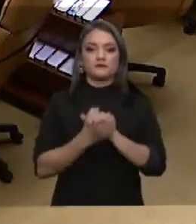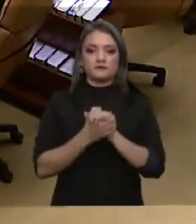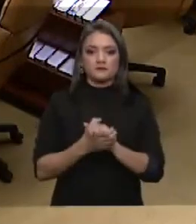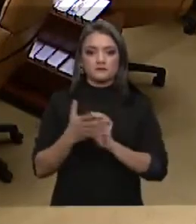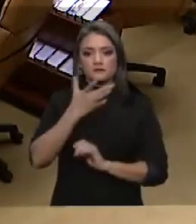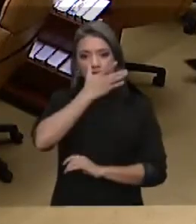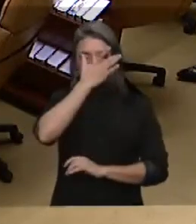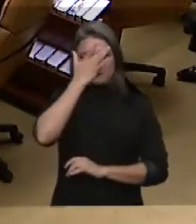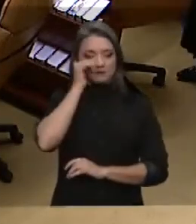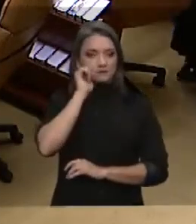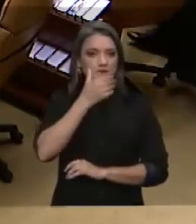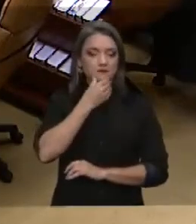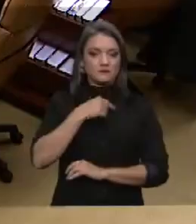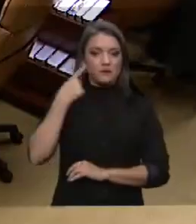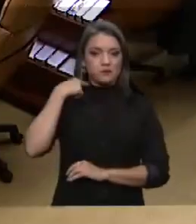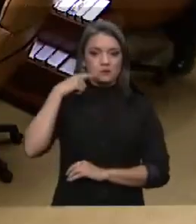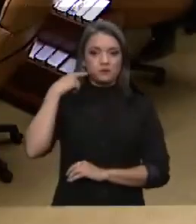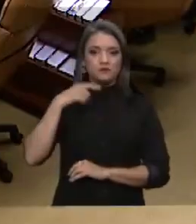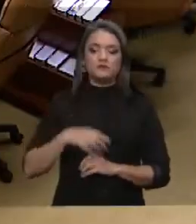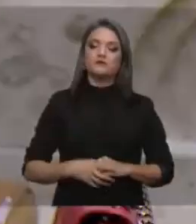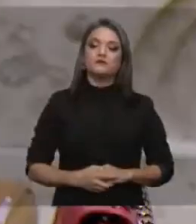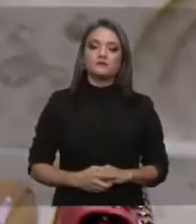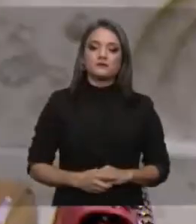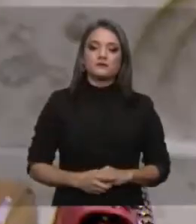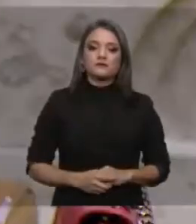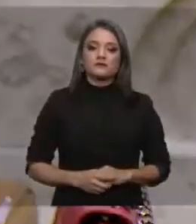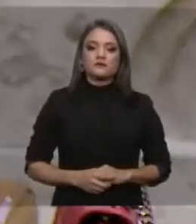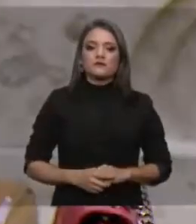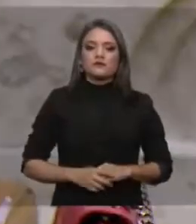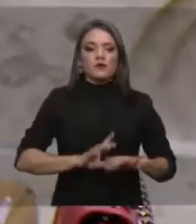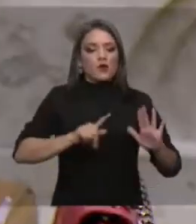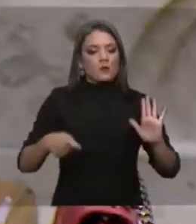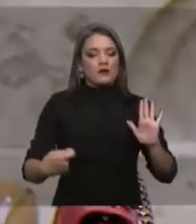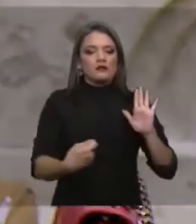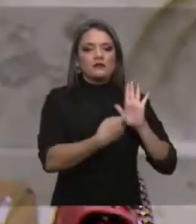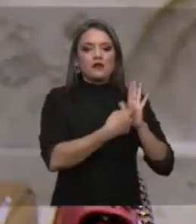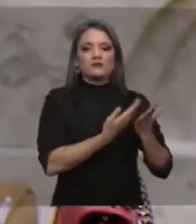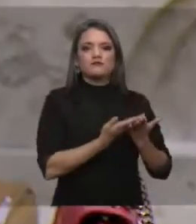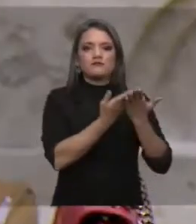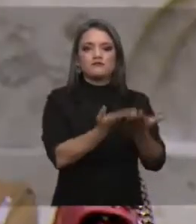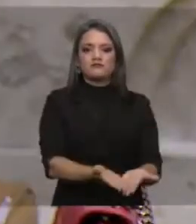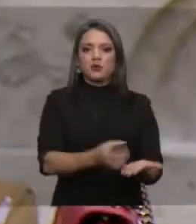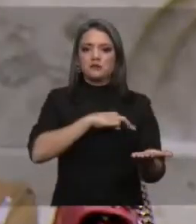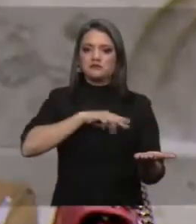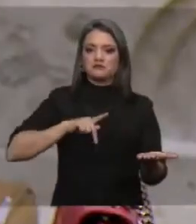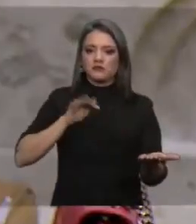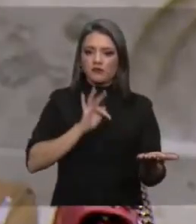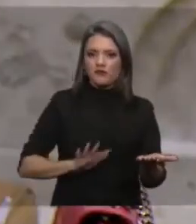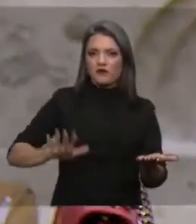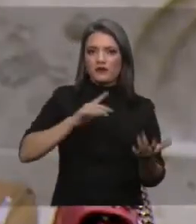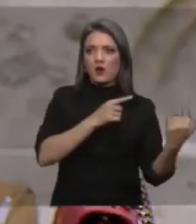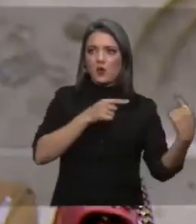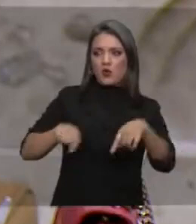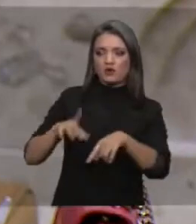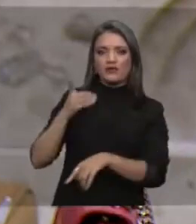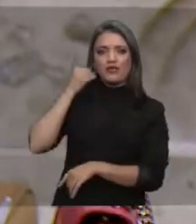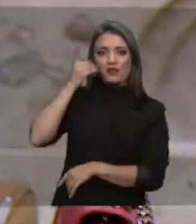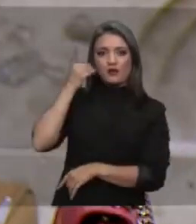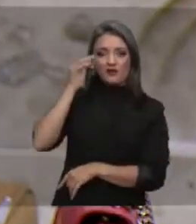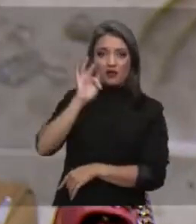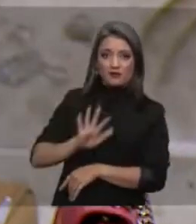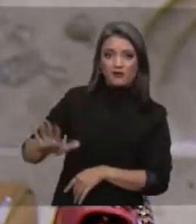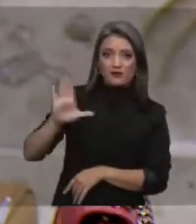e senhoras advogadas. Trata-se de denúncia oferecida pelo Ministério Público Federal em desfavor do deputado